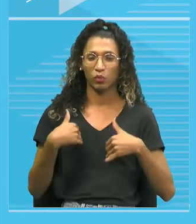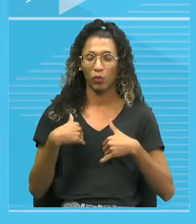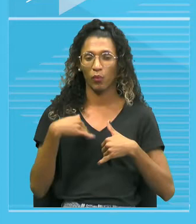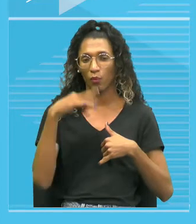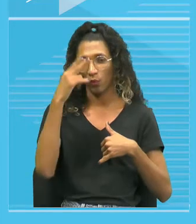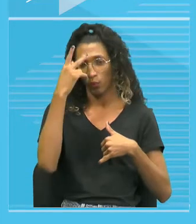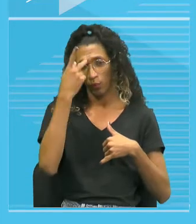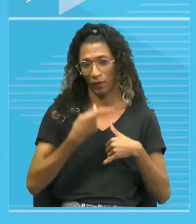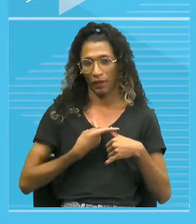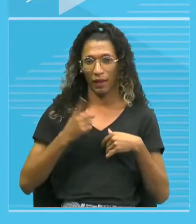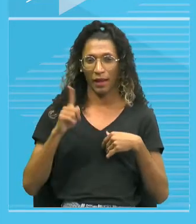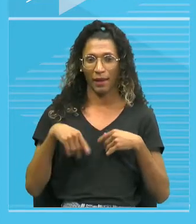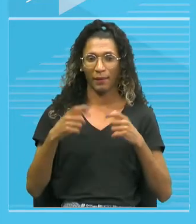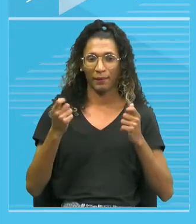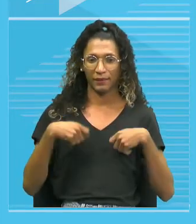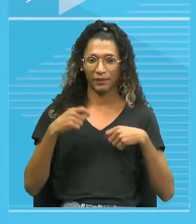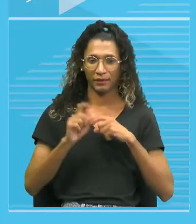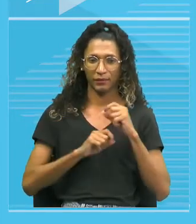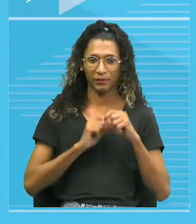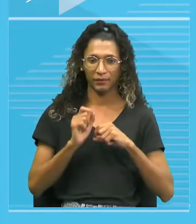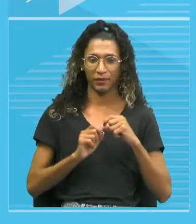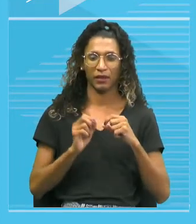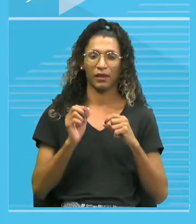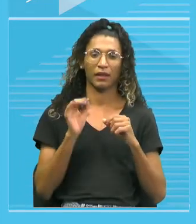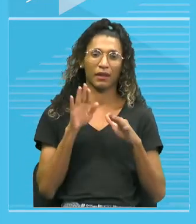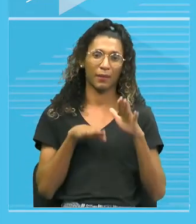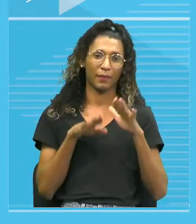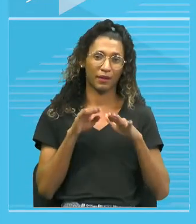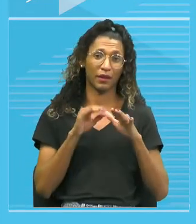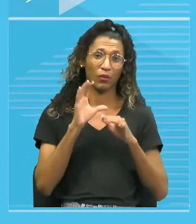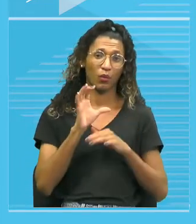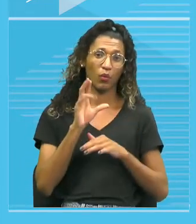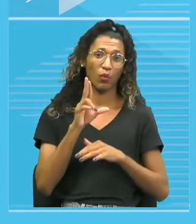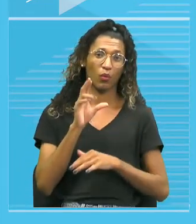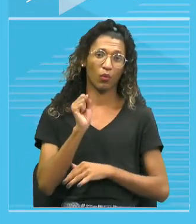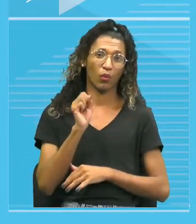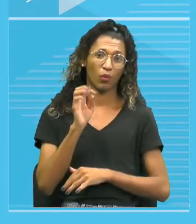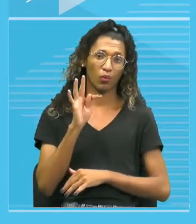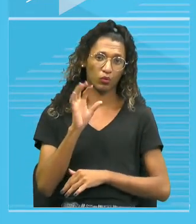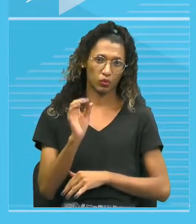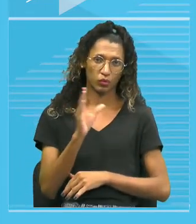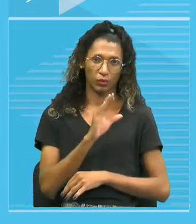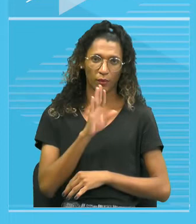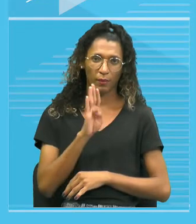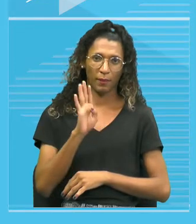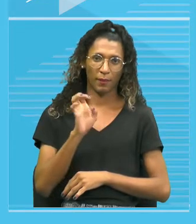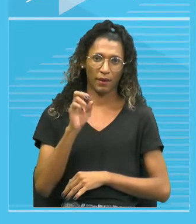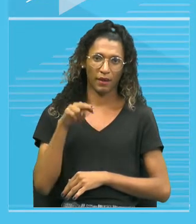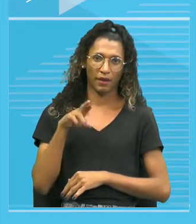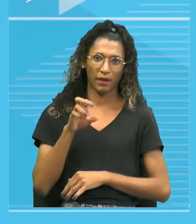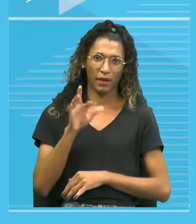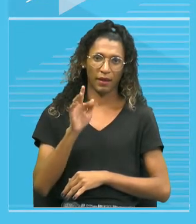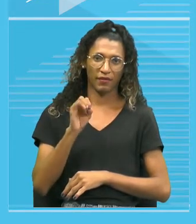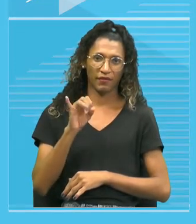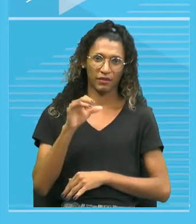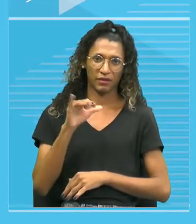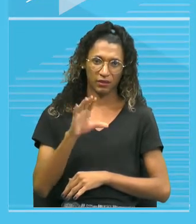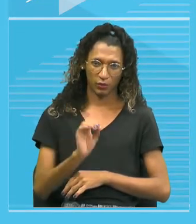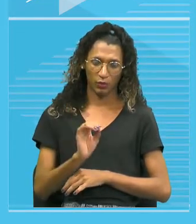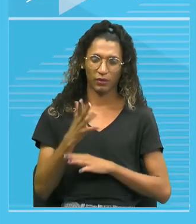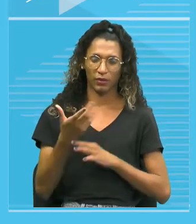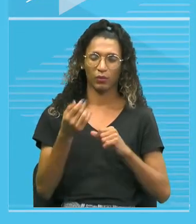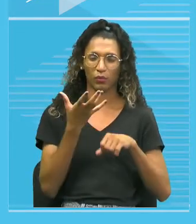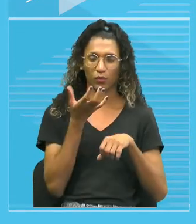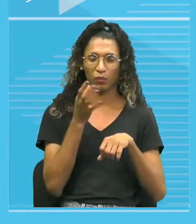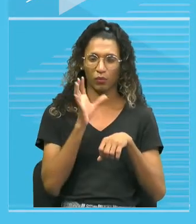consideração, como eu falei, o chamado custo-benefício. Lá na radiologia, a gente tem um princípio conhecido como princípio